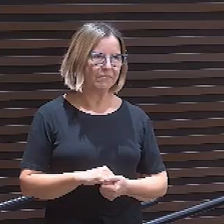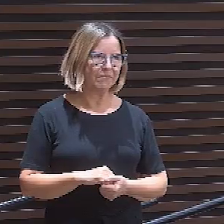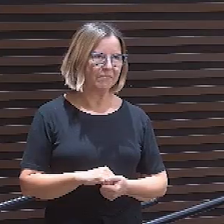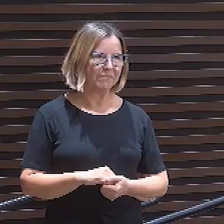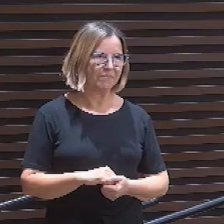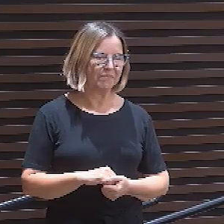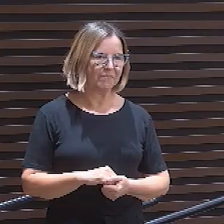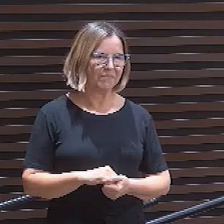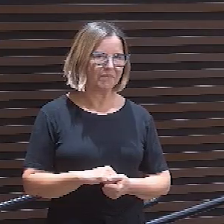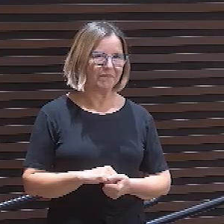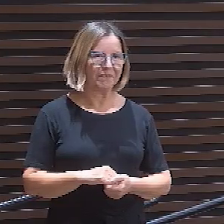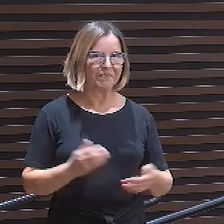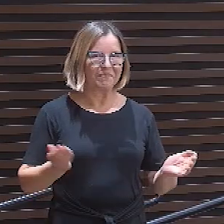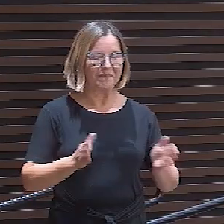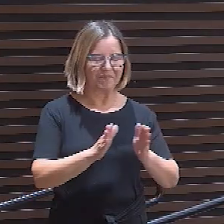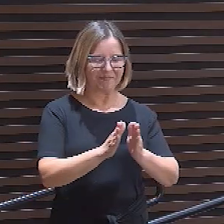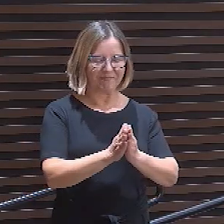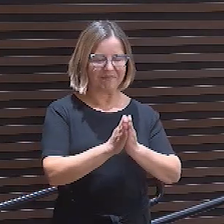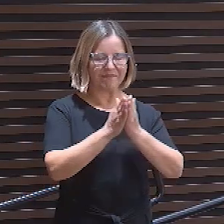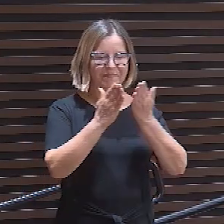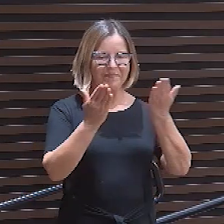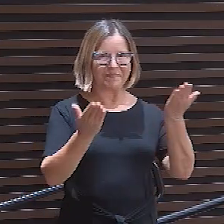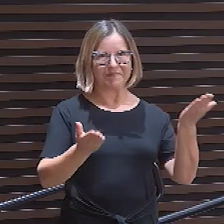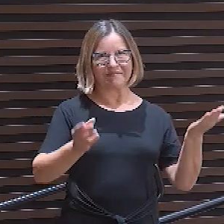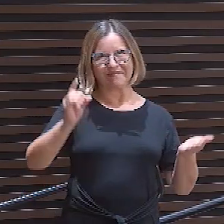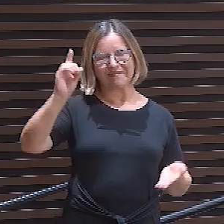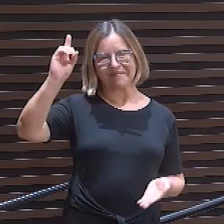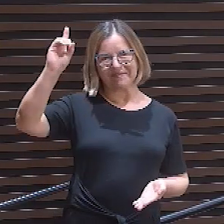Nós vamos abrir as nossas Bíblias